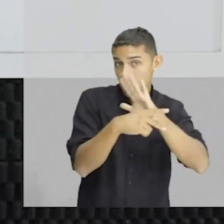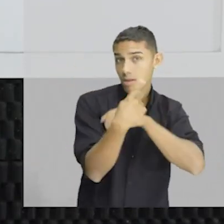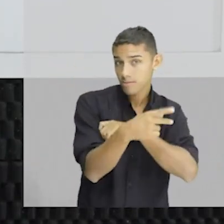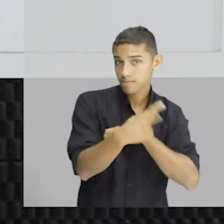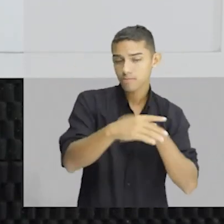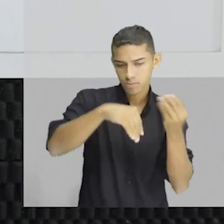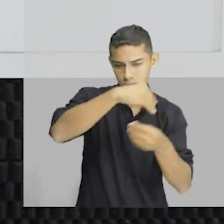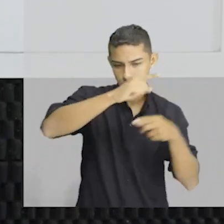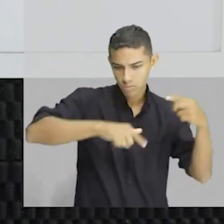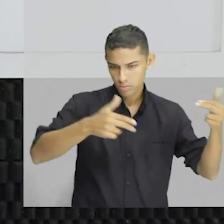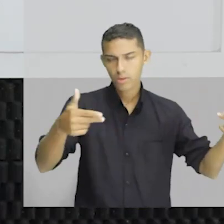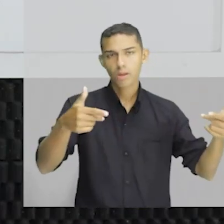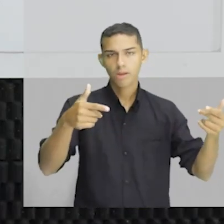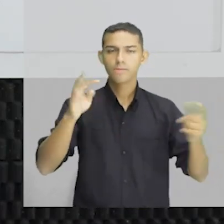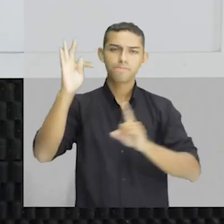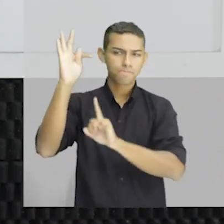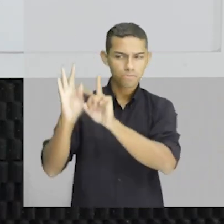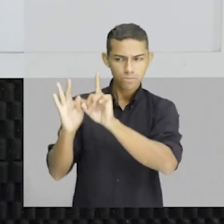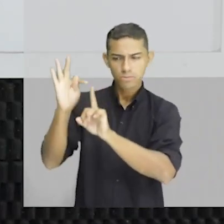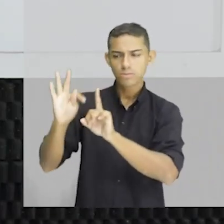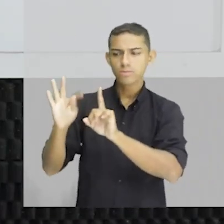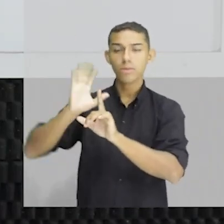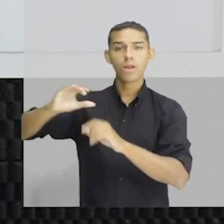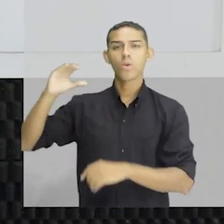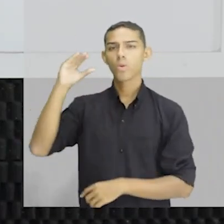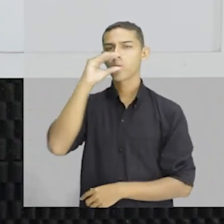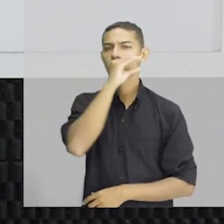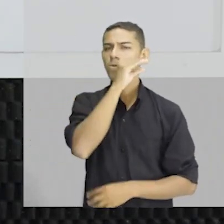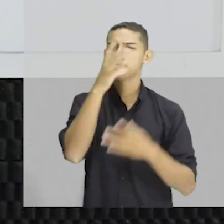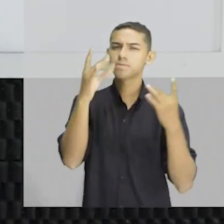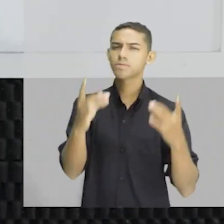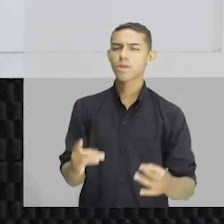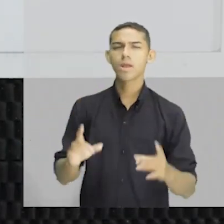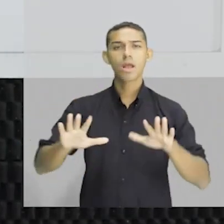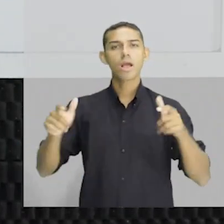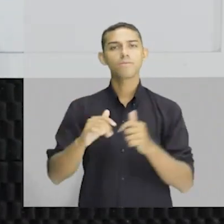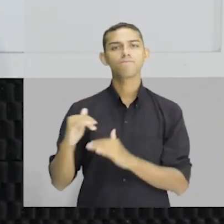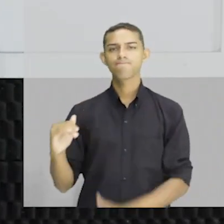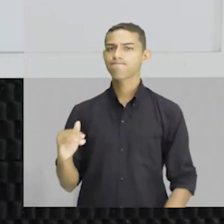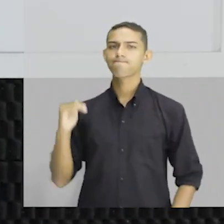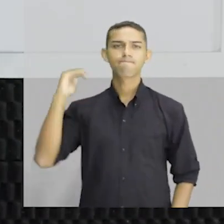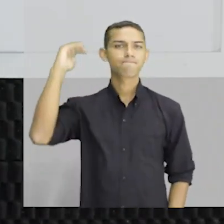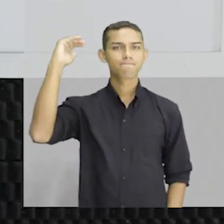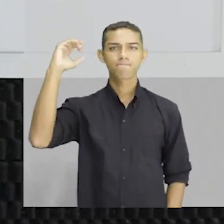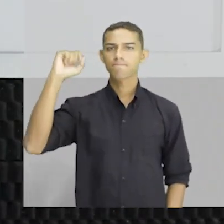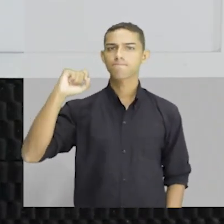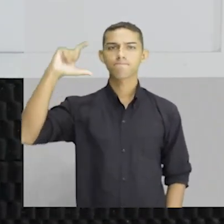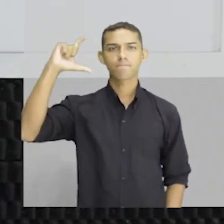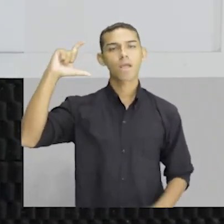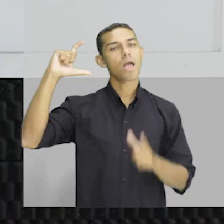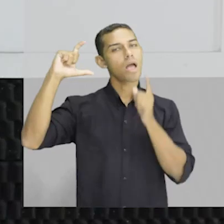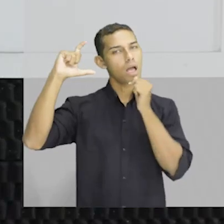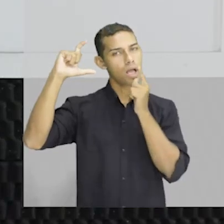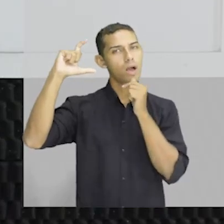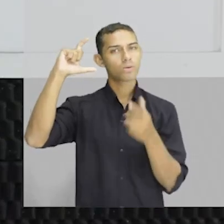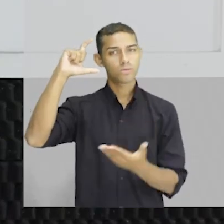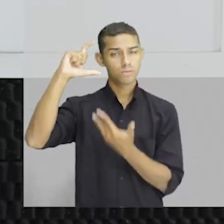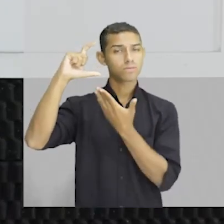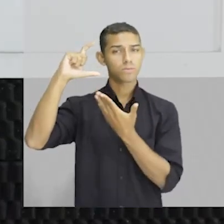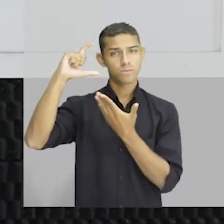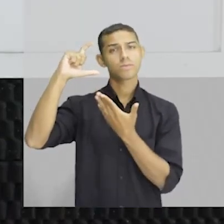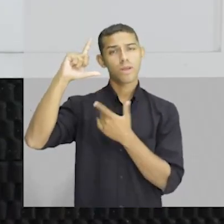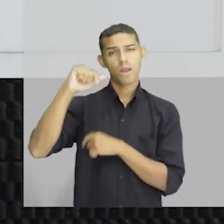substância substâncias com calores específicos altos no caso a água são